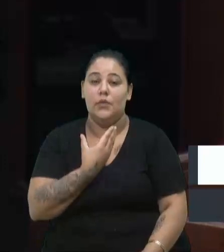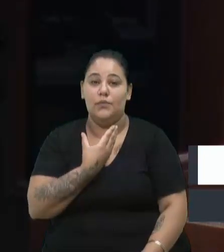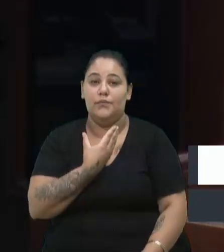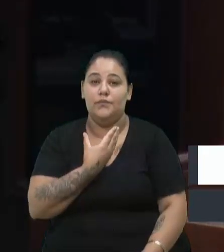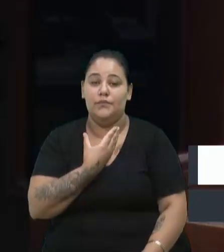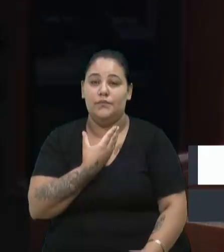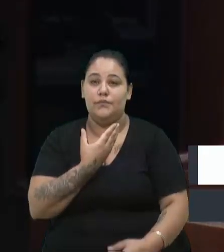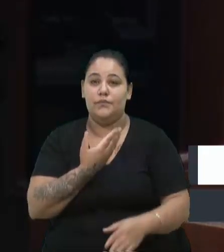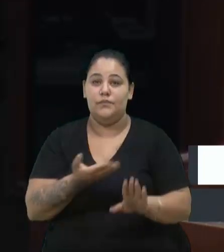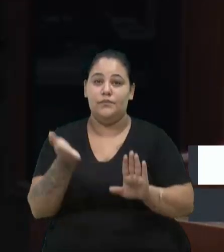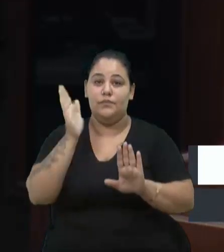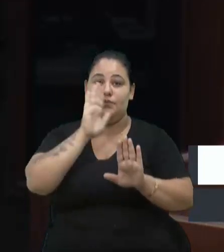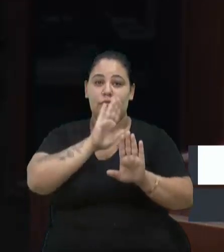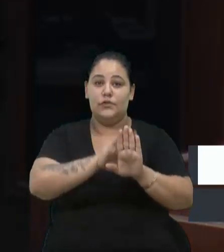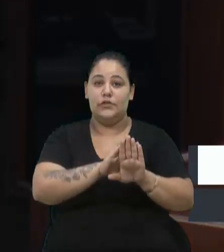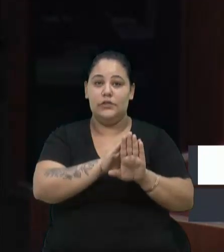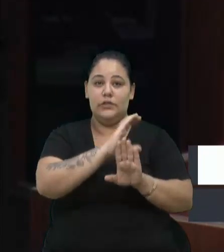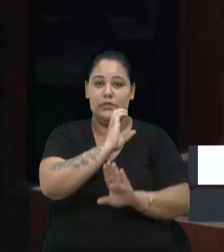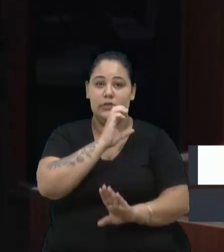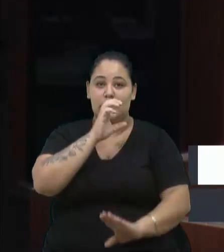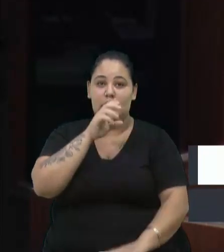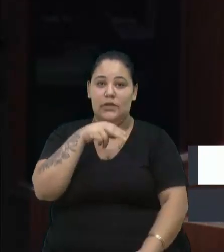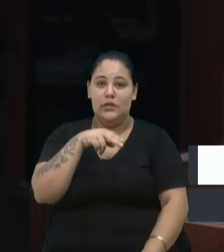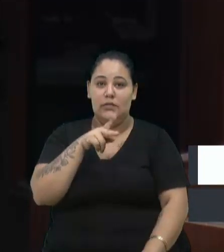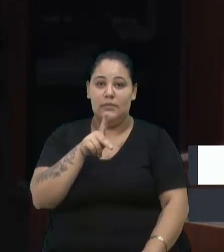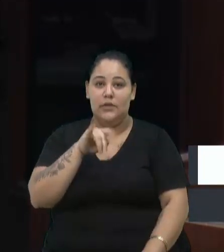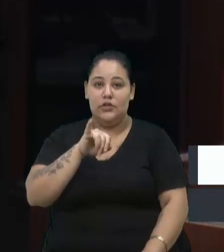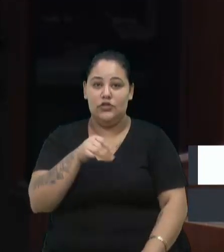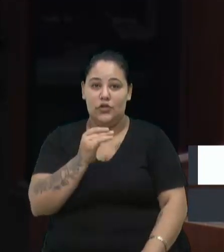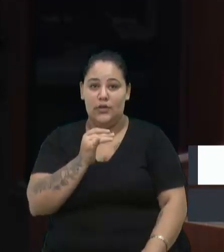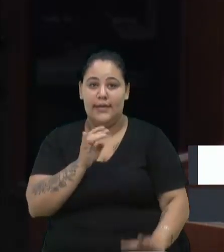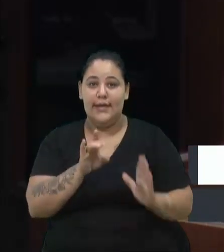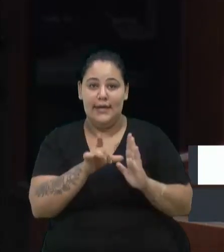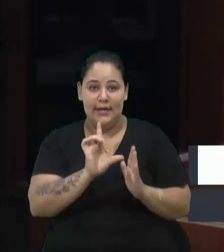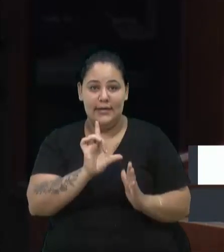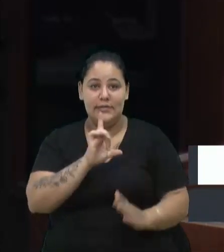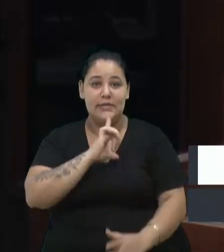por trás de todo CNPJ existe um CPF.